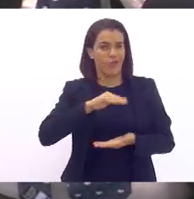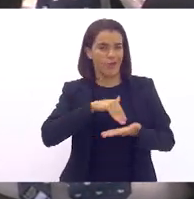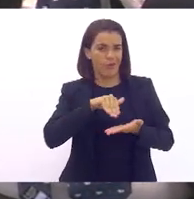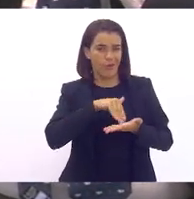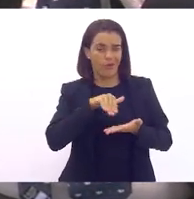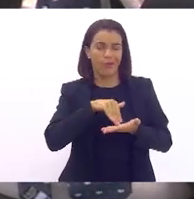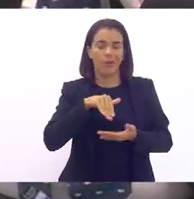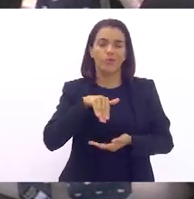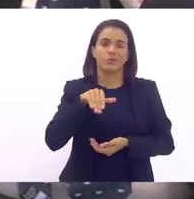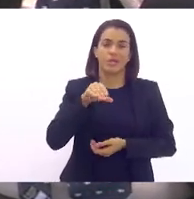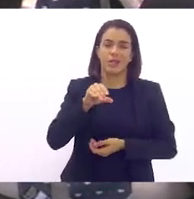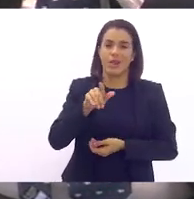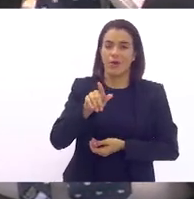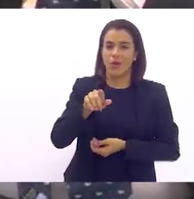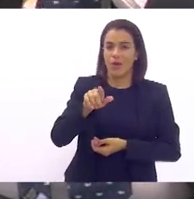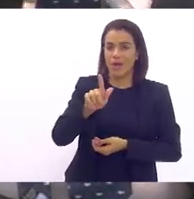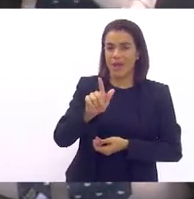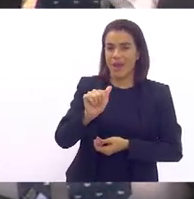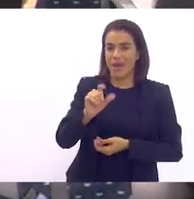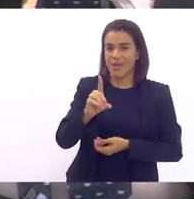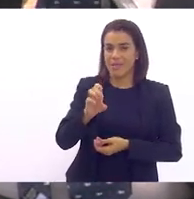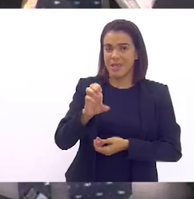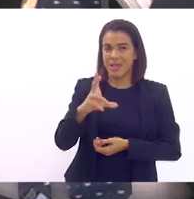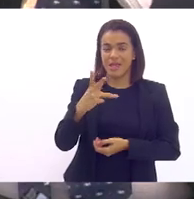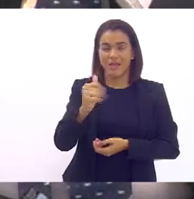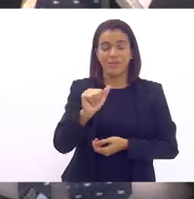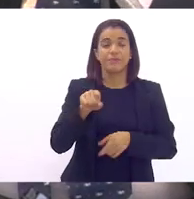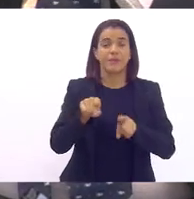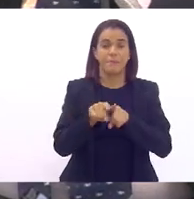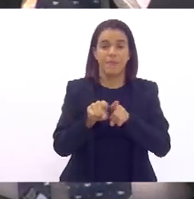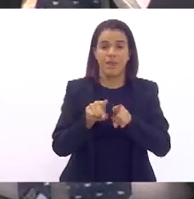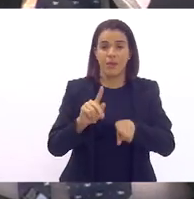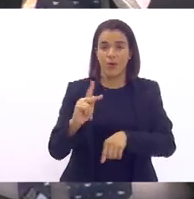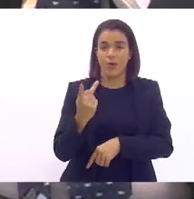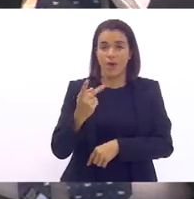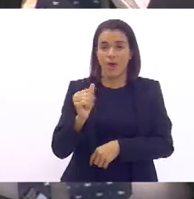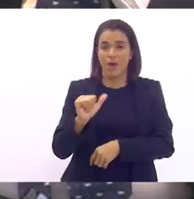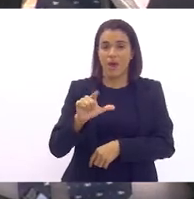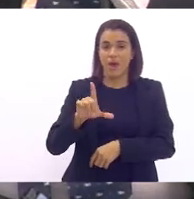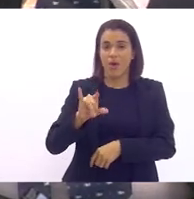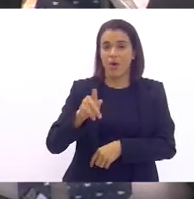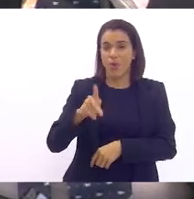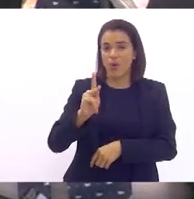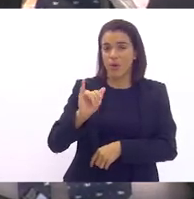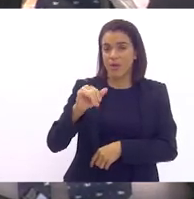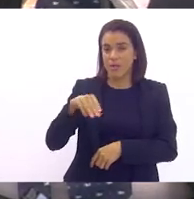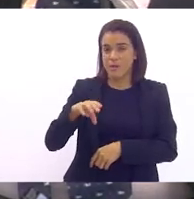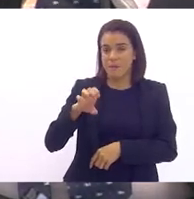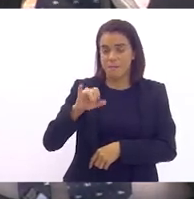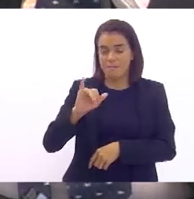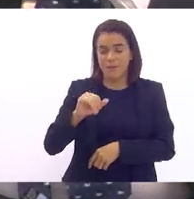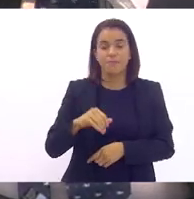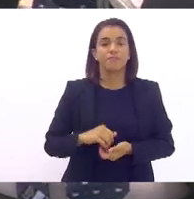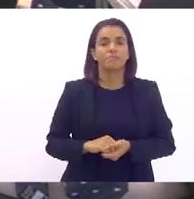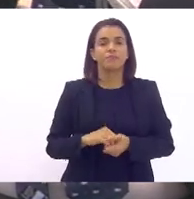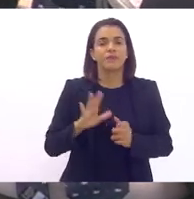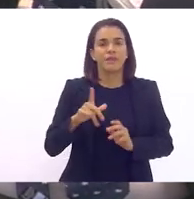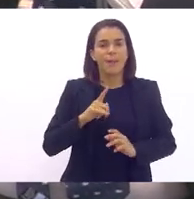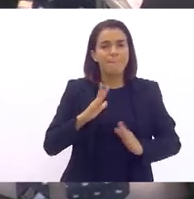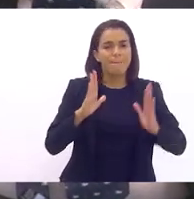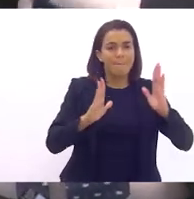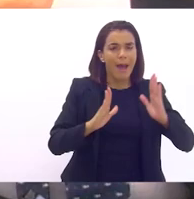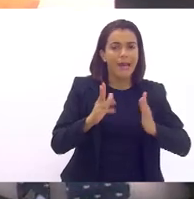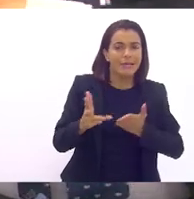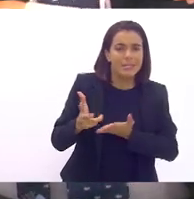Gadelha nós já tivemos reuniões com o ministro Alkmin e as proposições cobrem partes tributárias